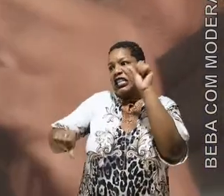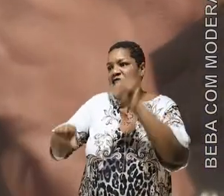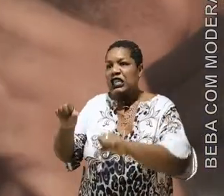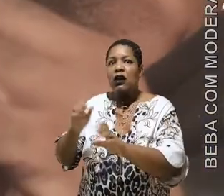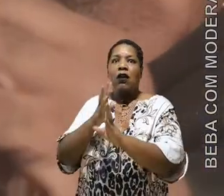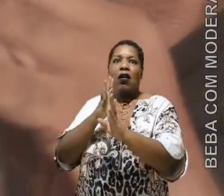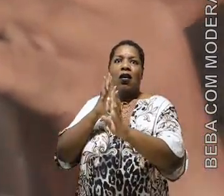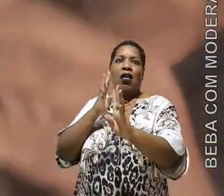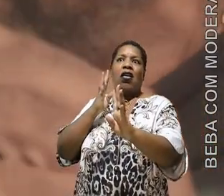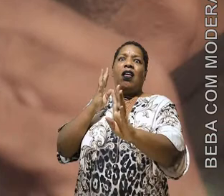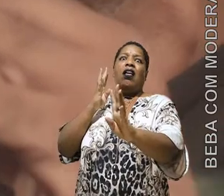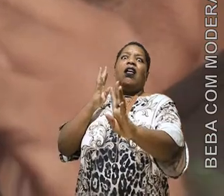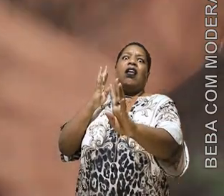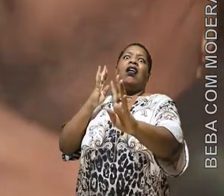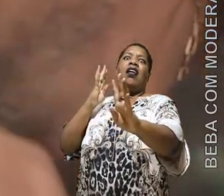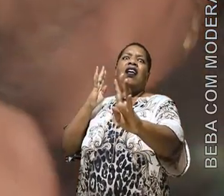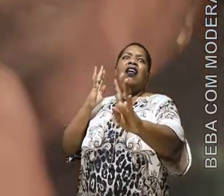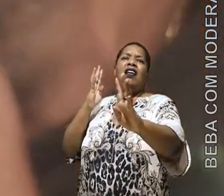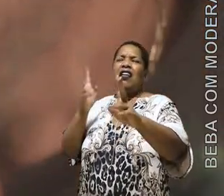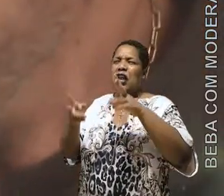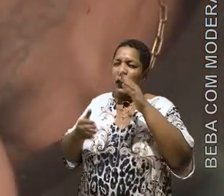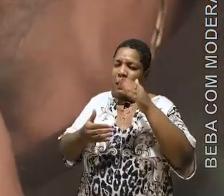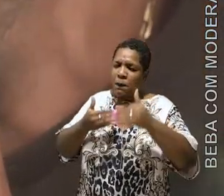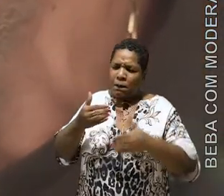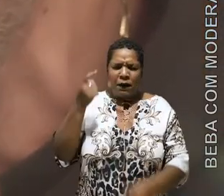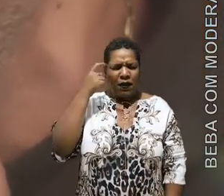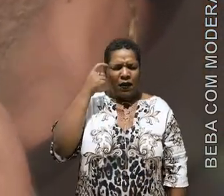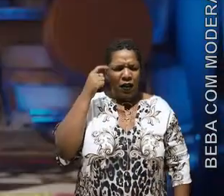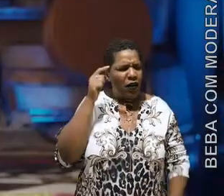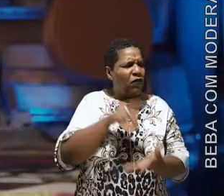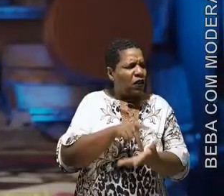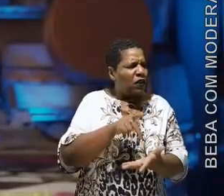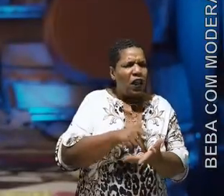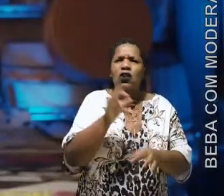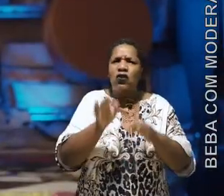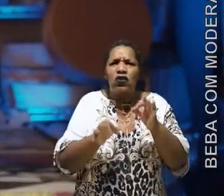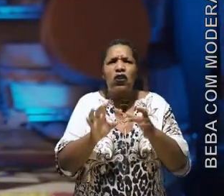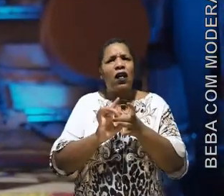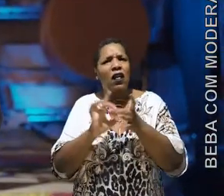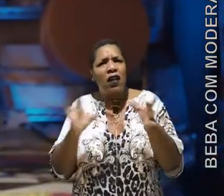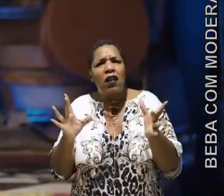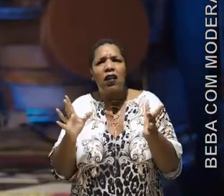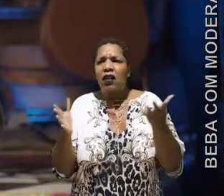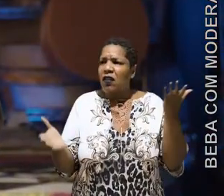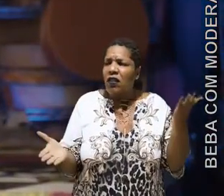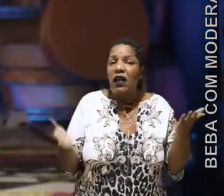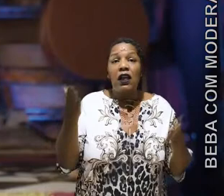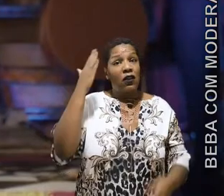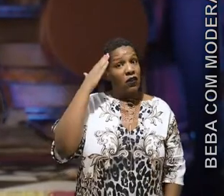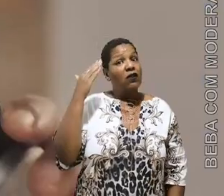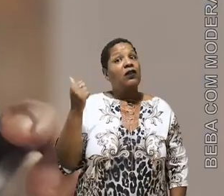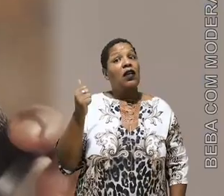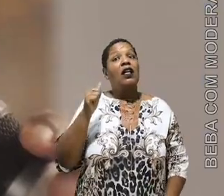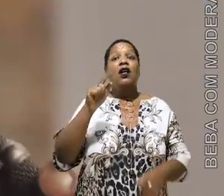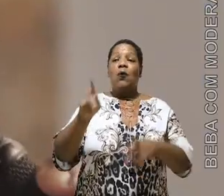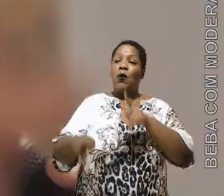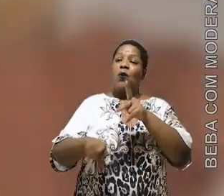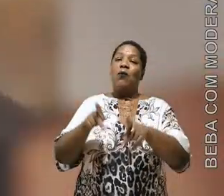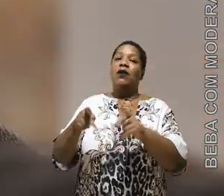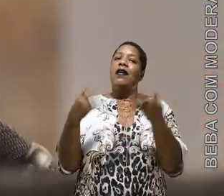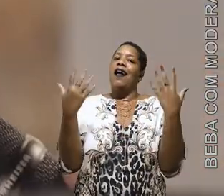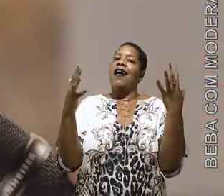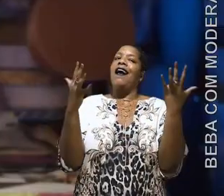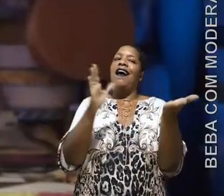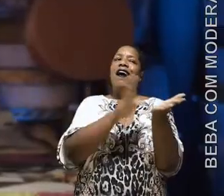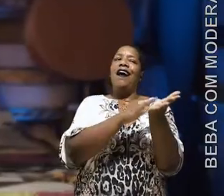para os parentes desistir filas longas Bill delongas por a prosseguir memória verdade dos que se Liberdade sei